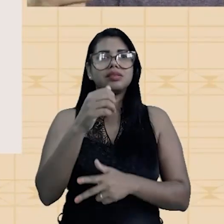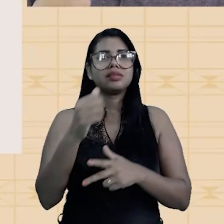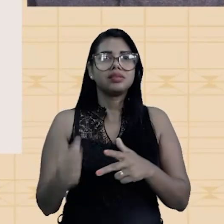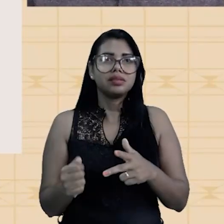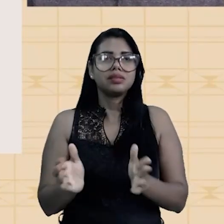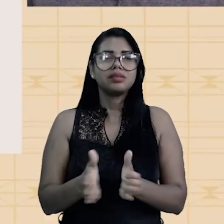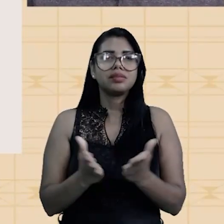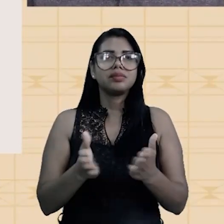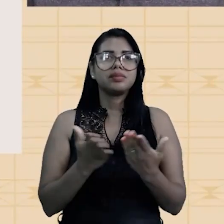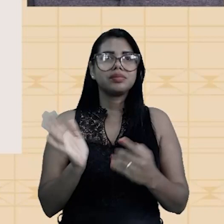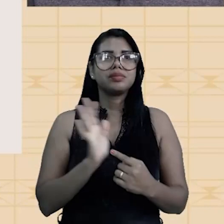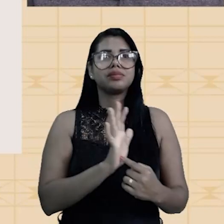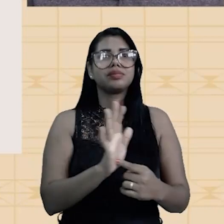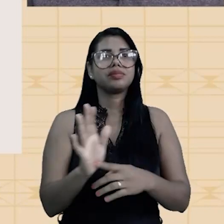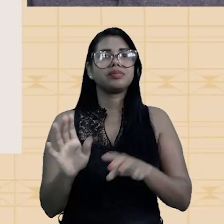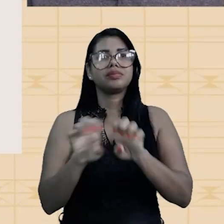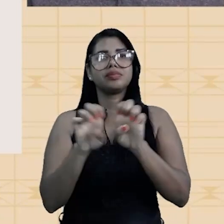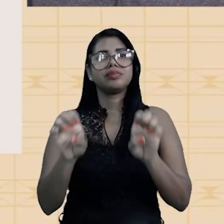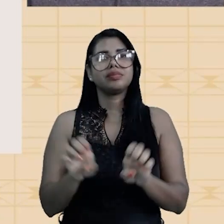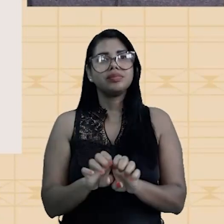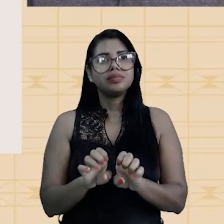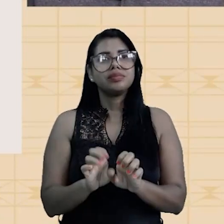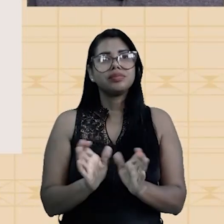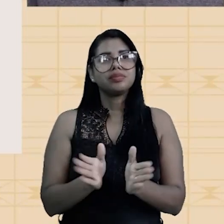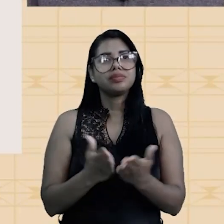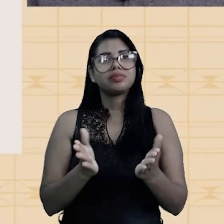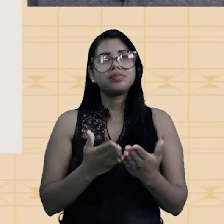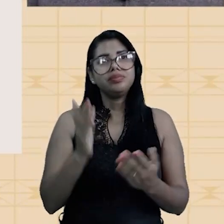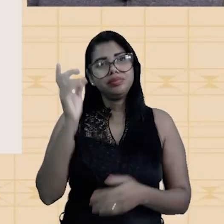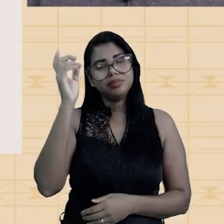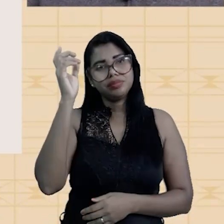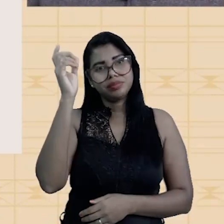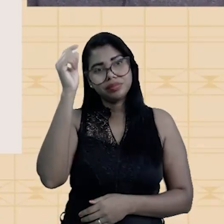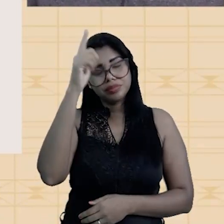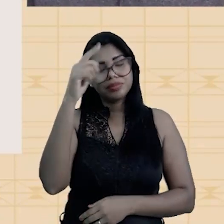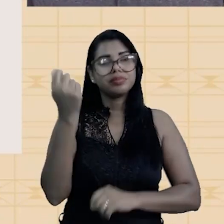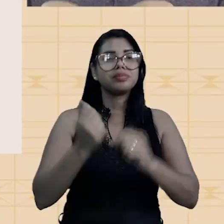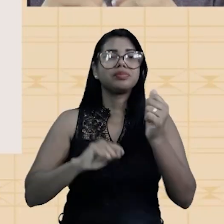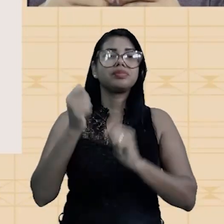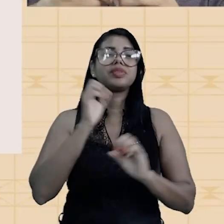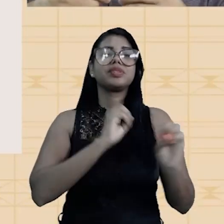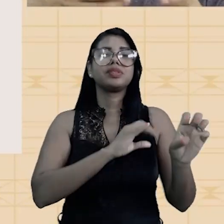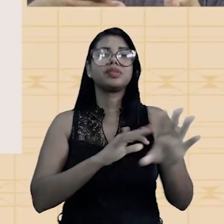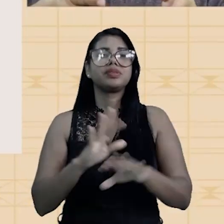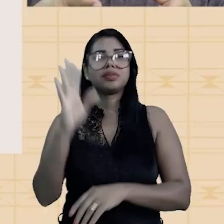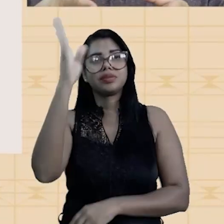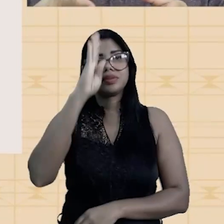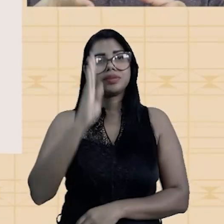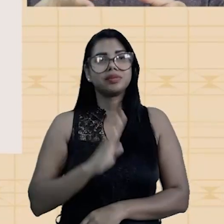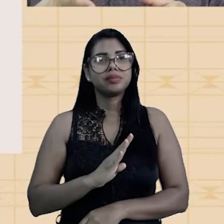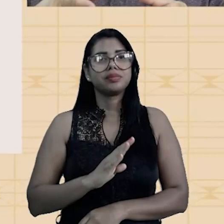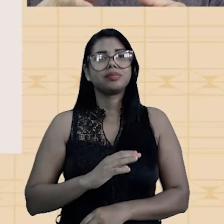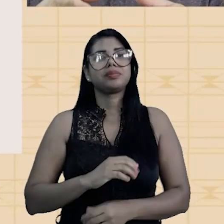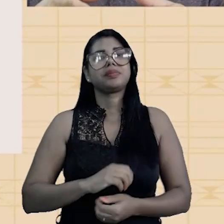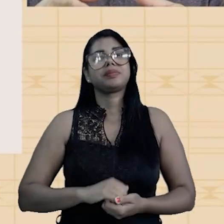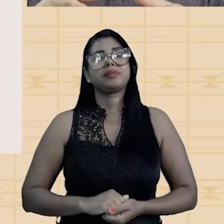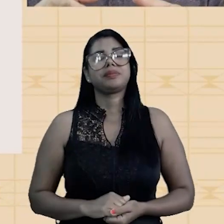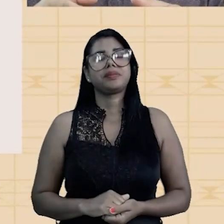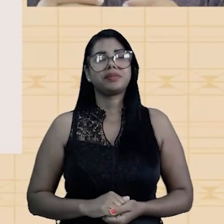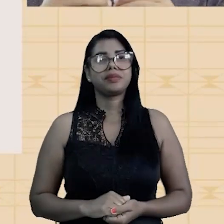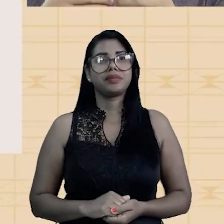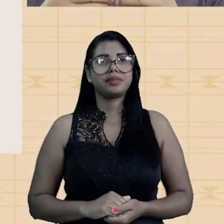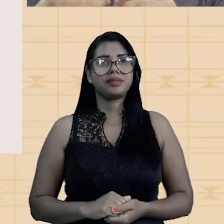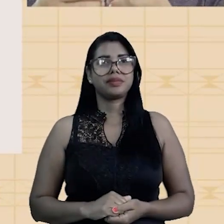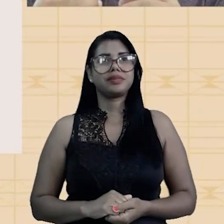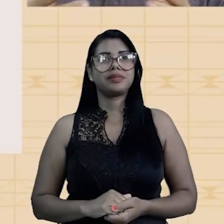questão da carência educacional. O perfil da educação brasileira, né, que segundo a candidata